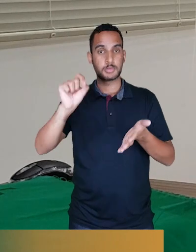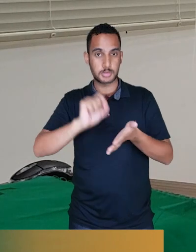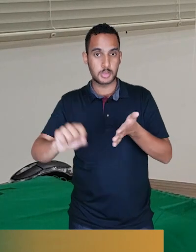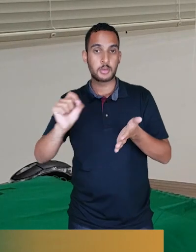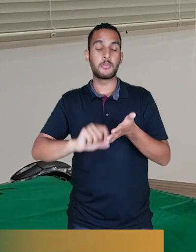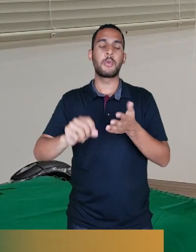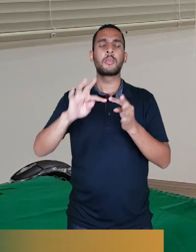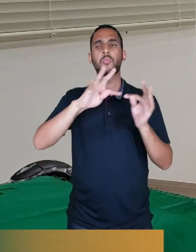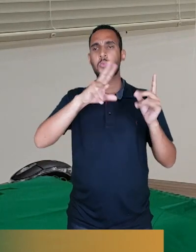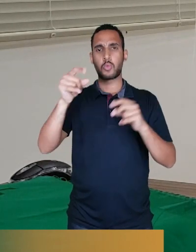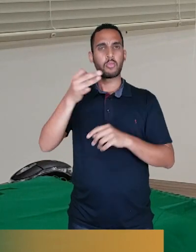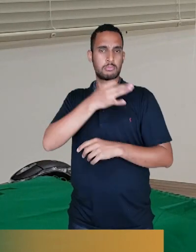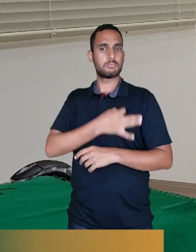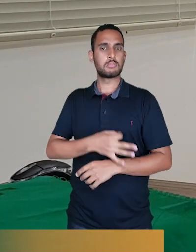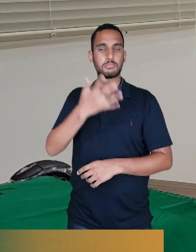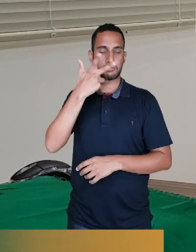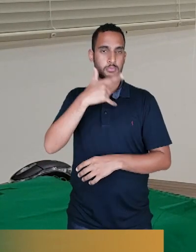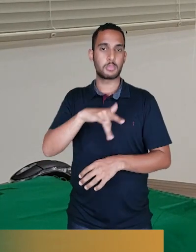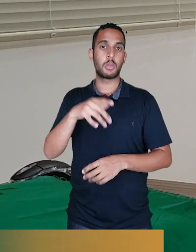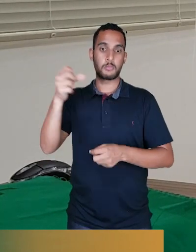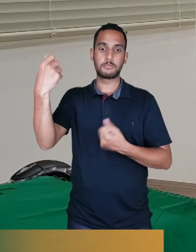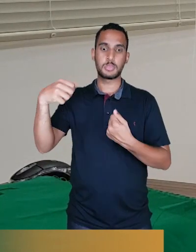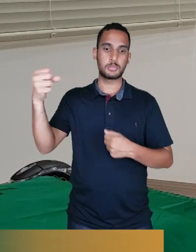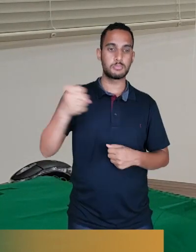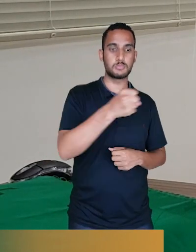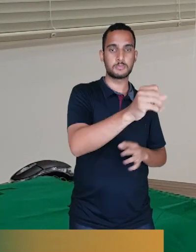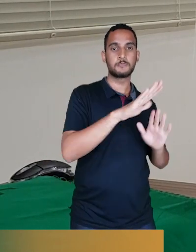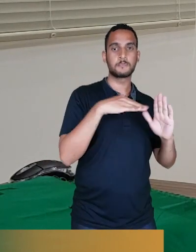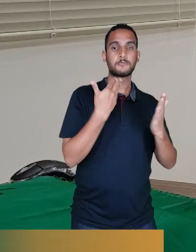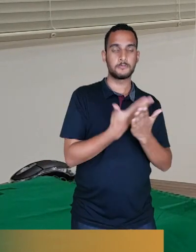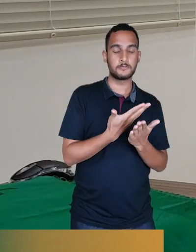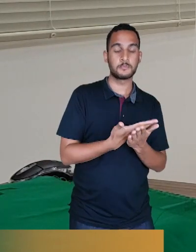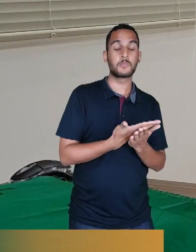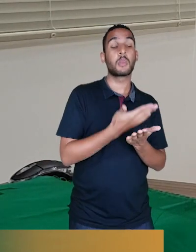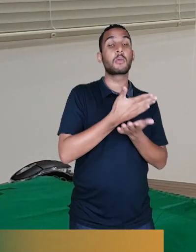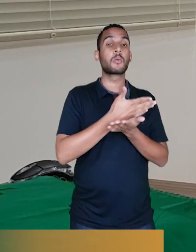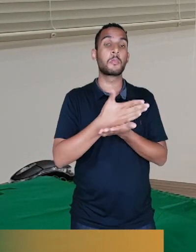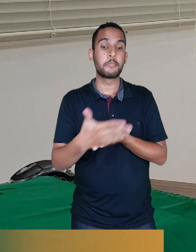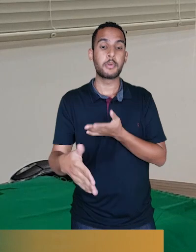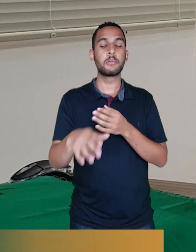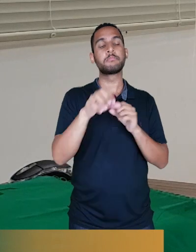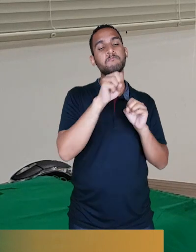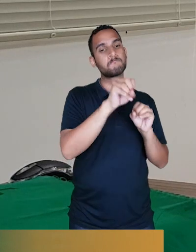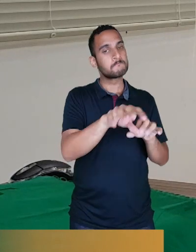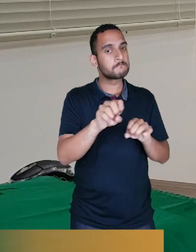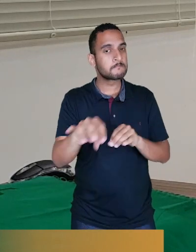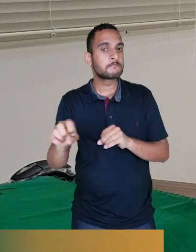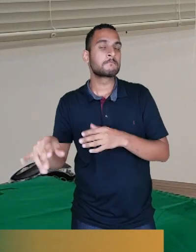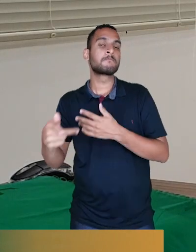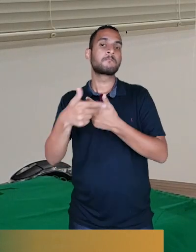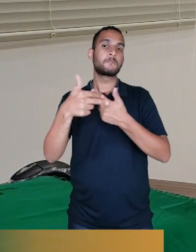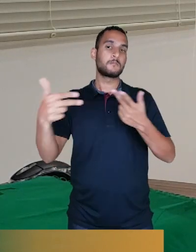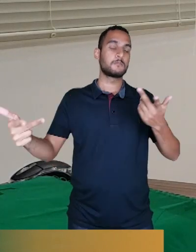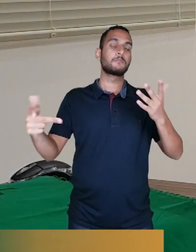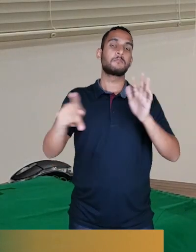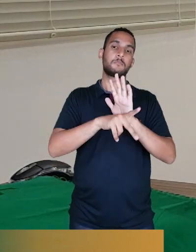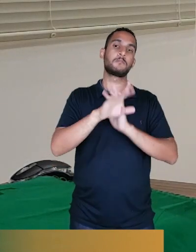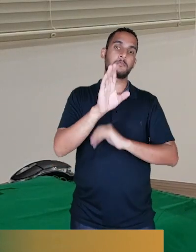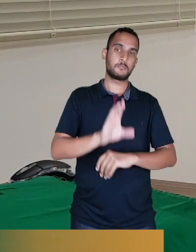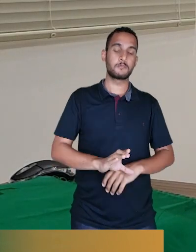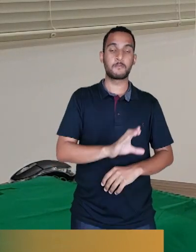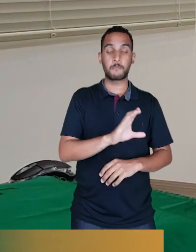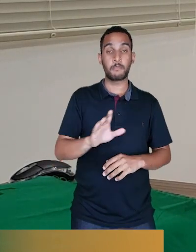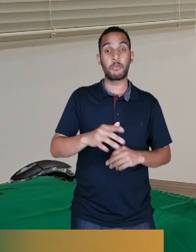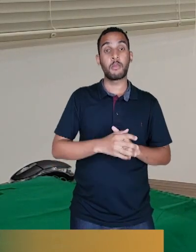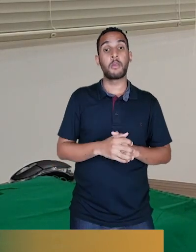criança lugar de criança é na escola nós entramos com a nossa é pastor realidade ou seja o